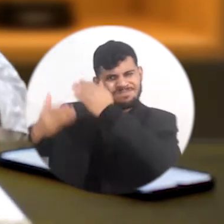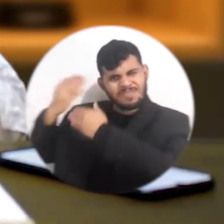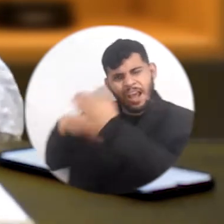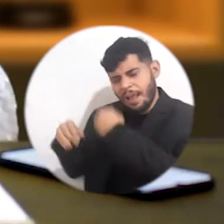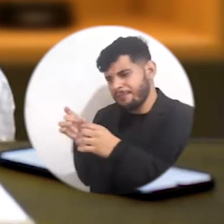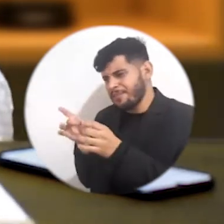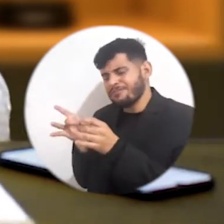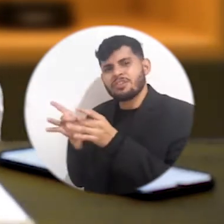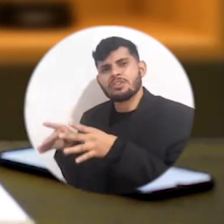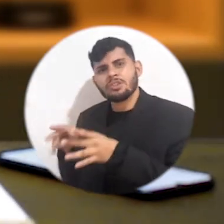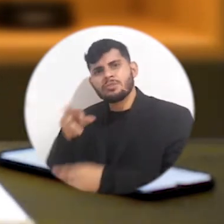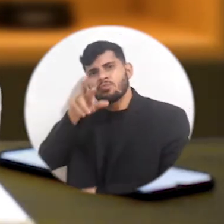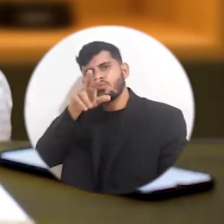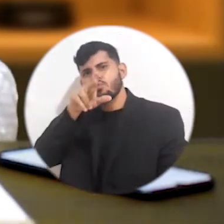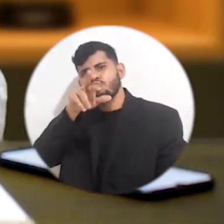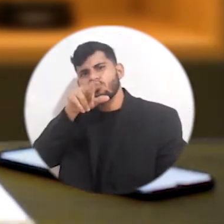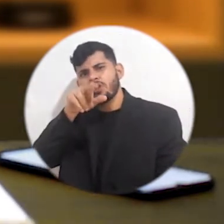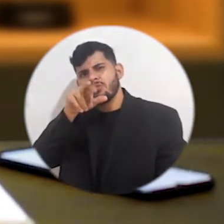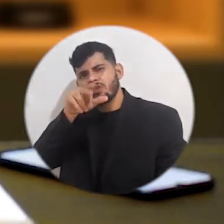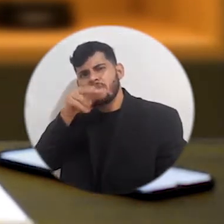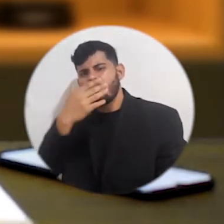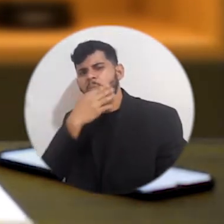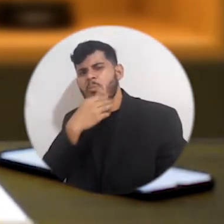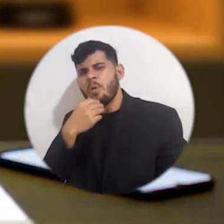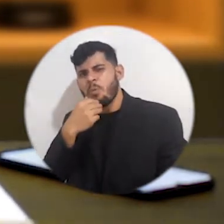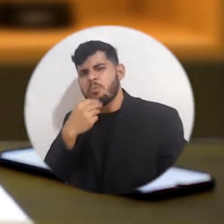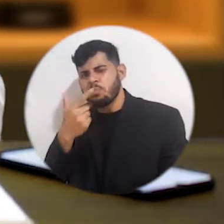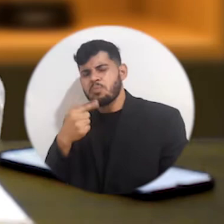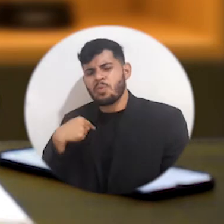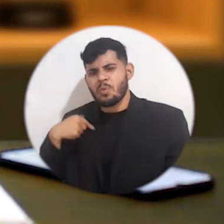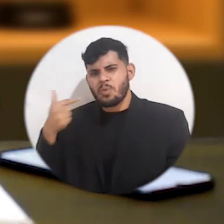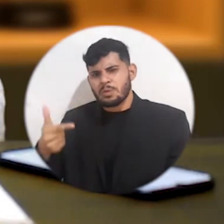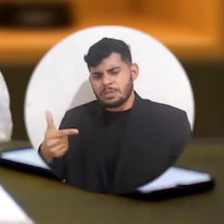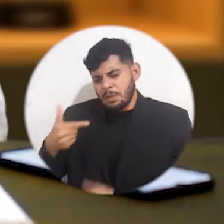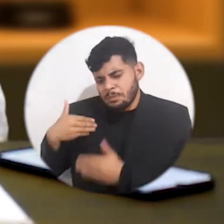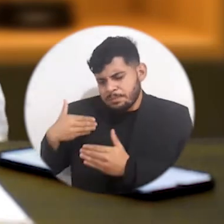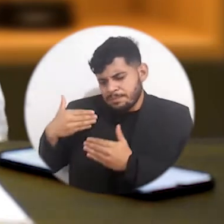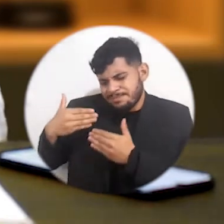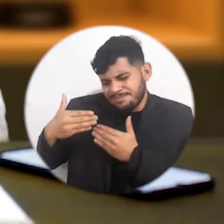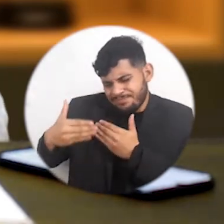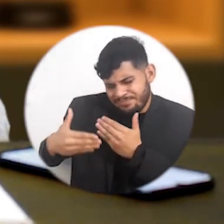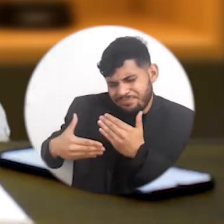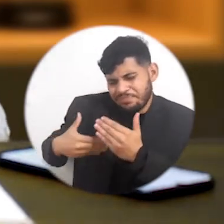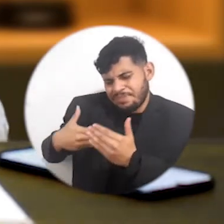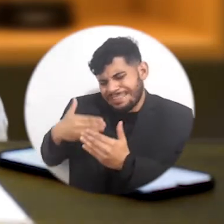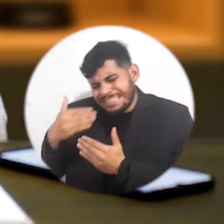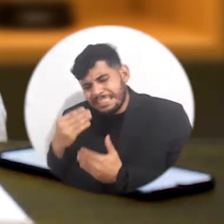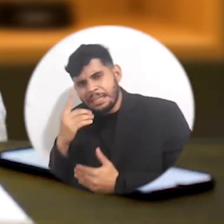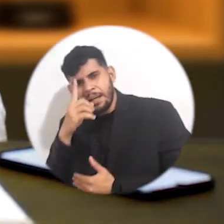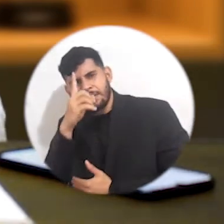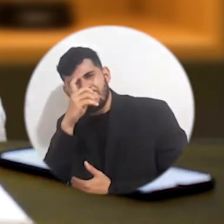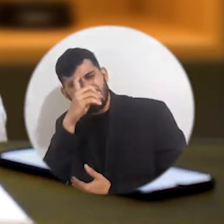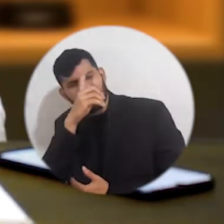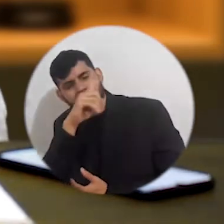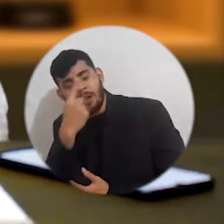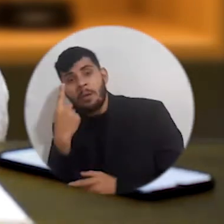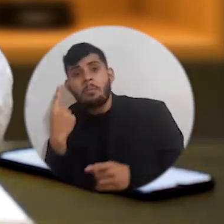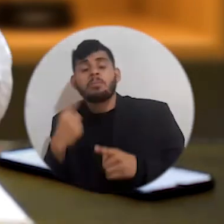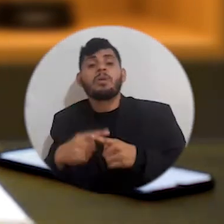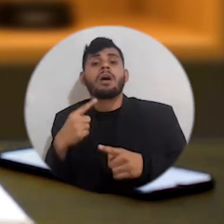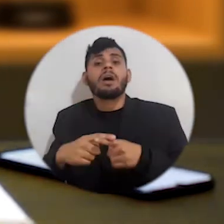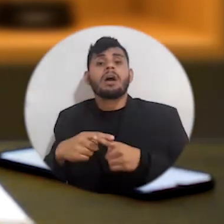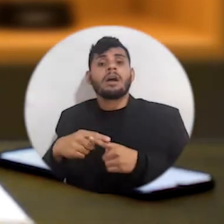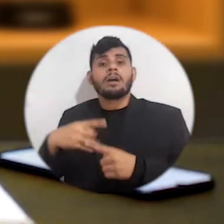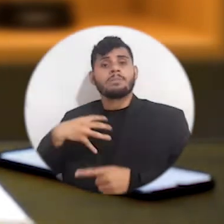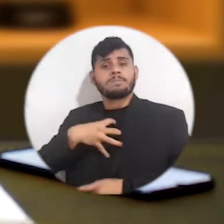seus irmãos. José, ele passou muitas coisas terríveis